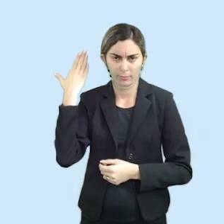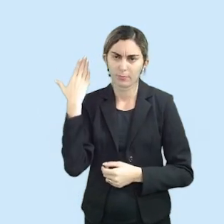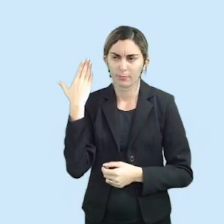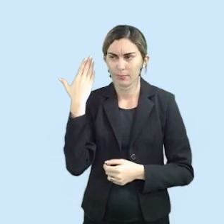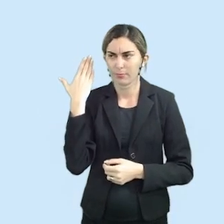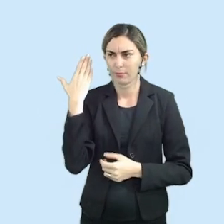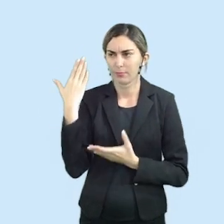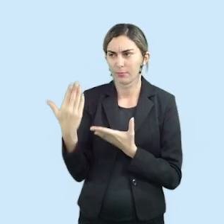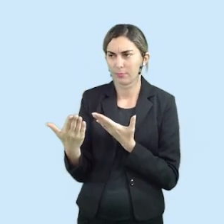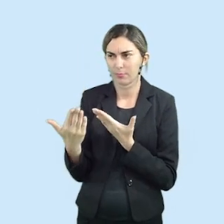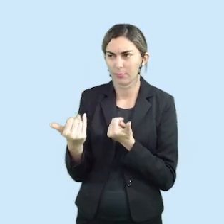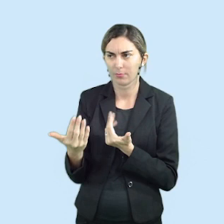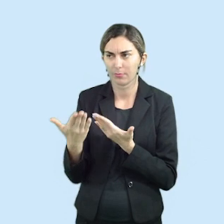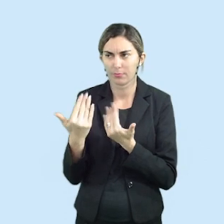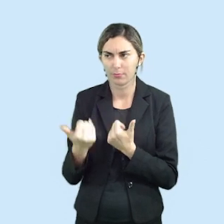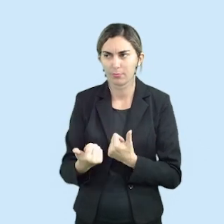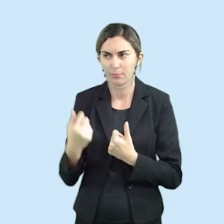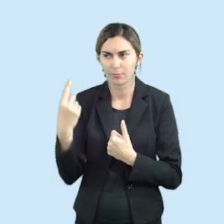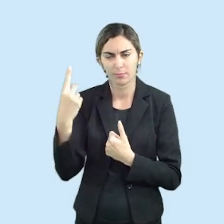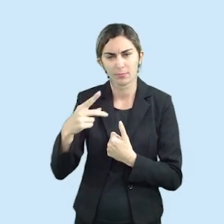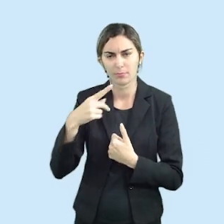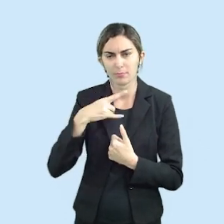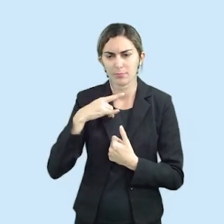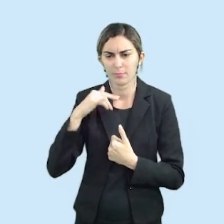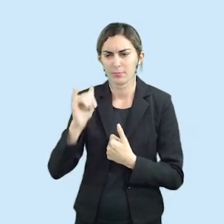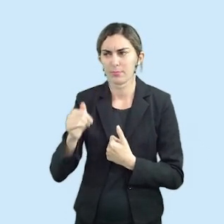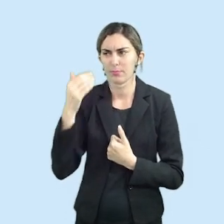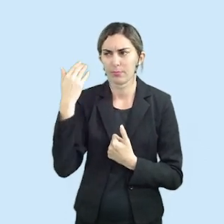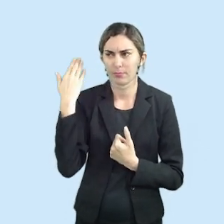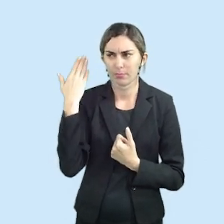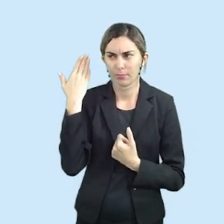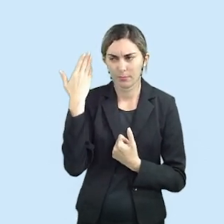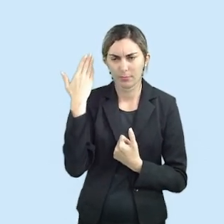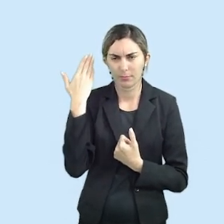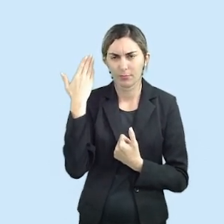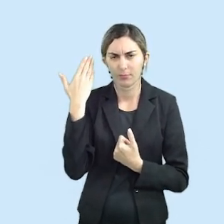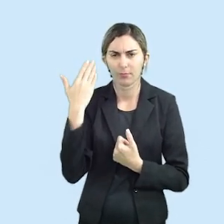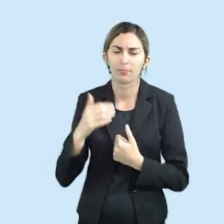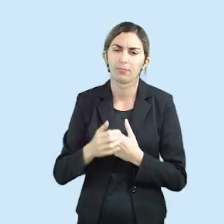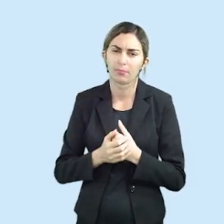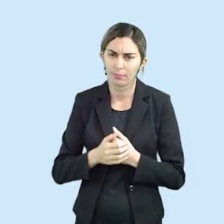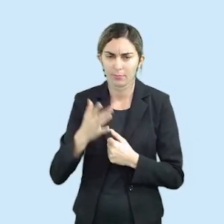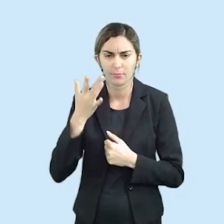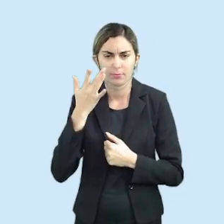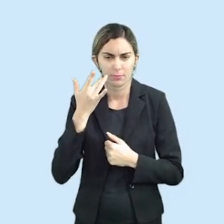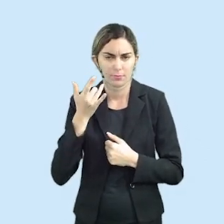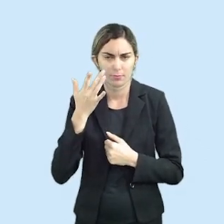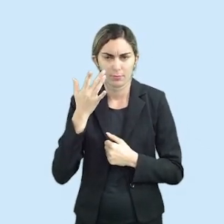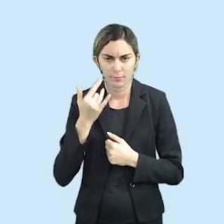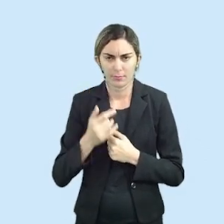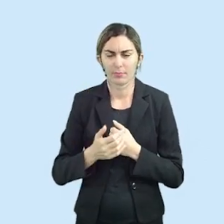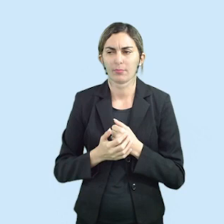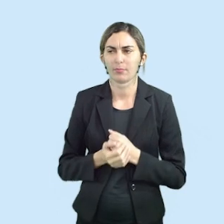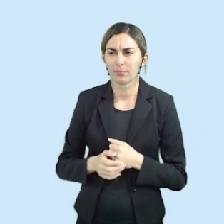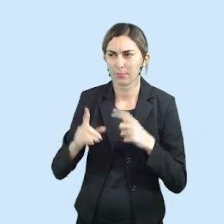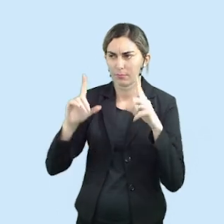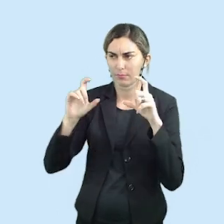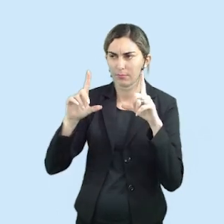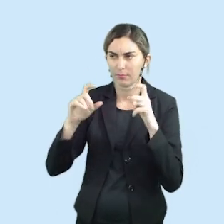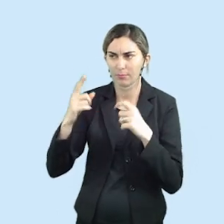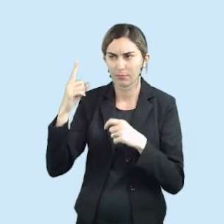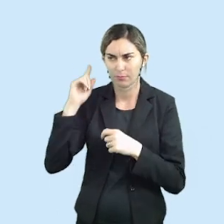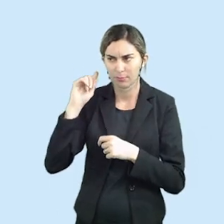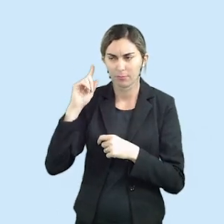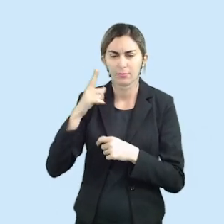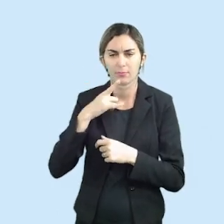Câmara, ainda jovem, com o seu pai. Vejam só, ele que era o quê? Cearense. Então a foto dele